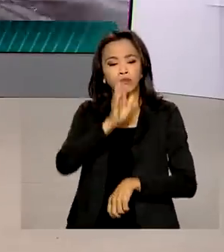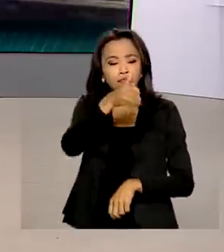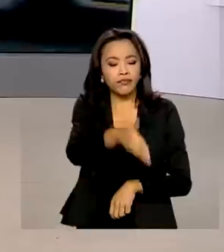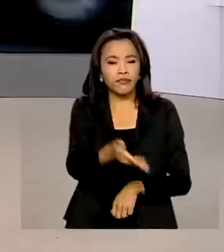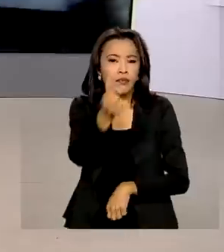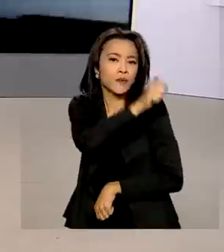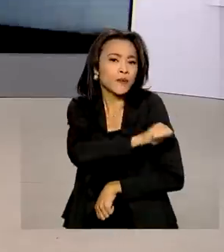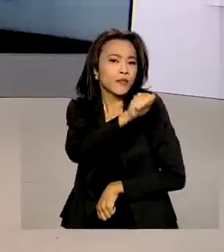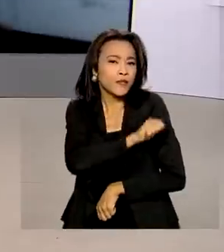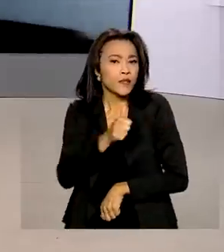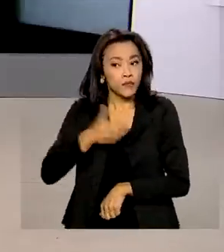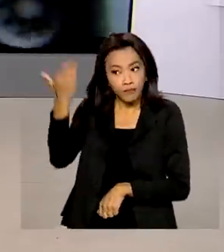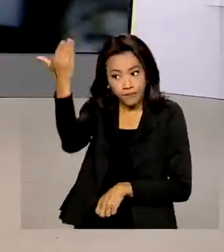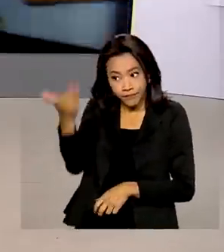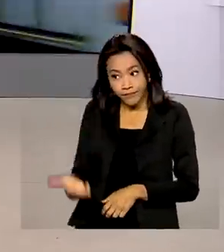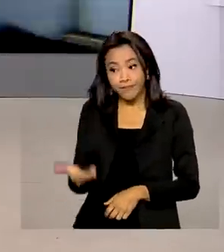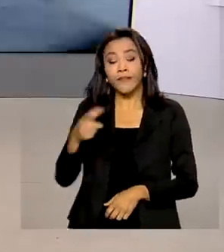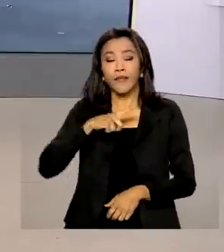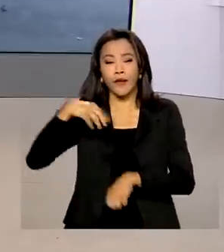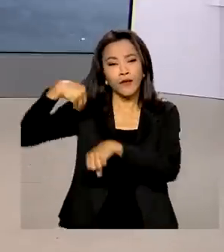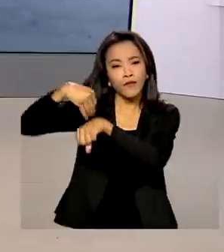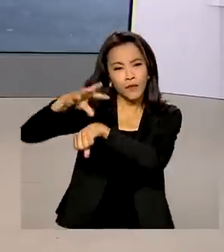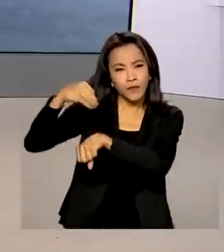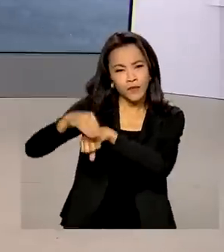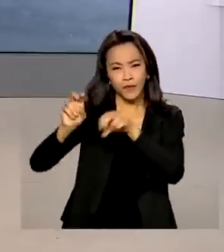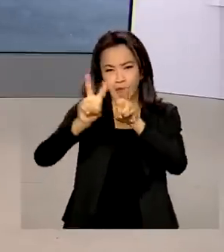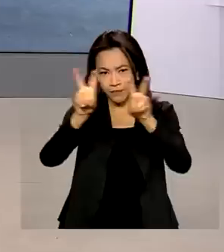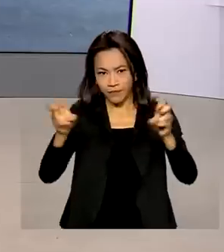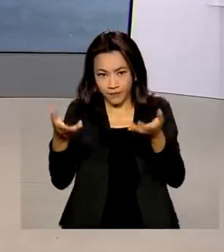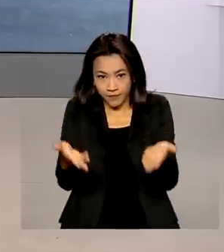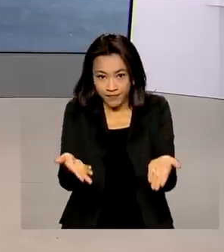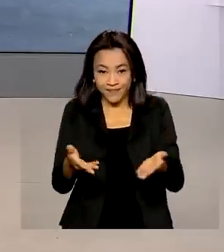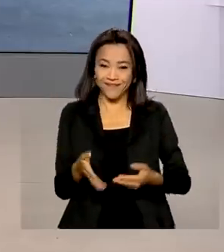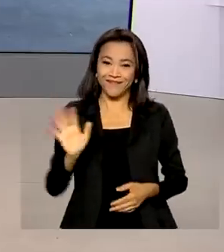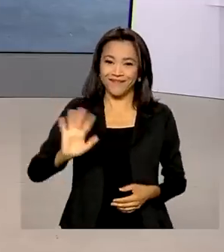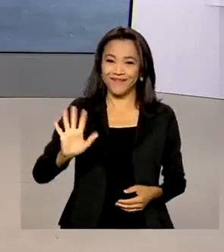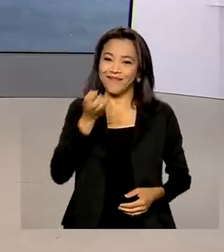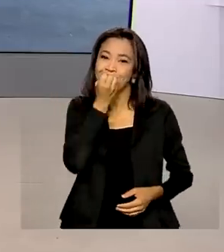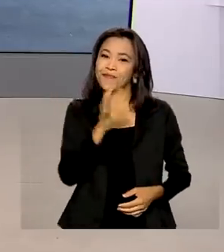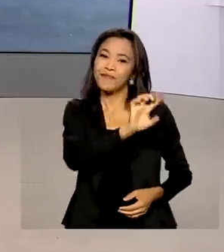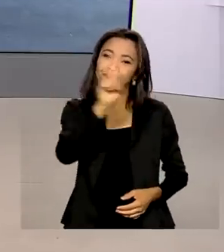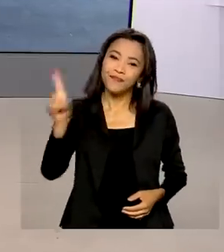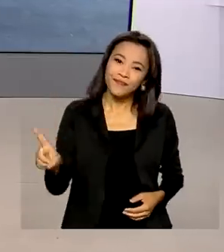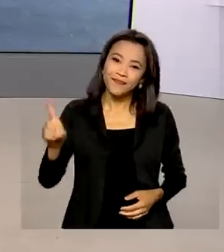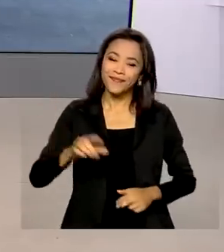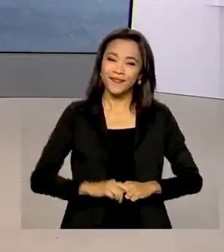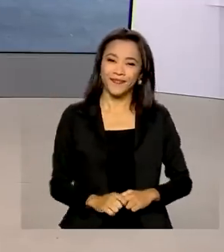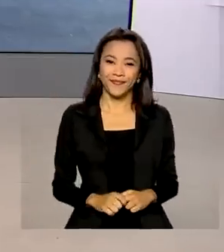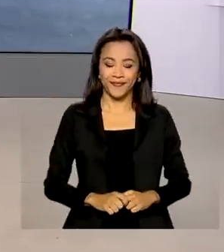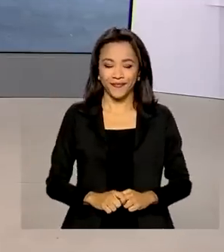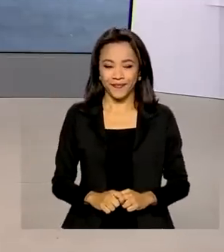carioca, onde o repórter Tiago Pimenta tem mais informações para a gente. Bom dia, Tiago.